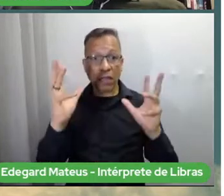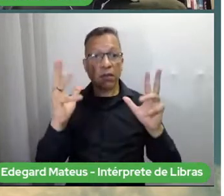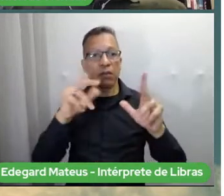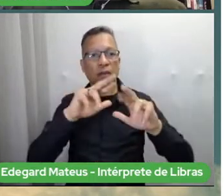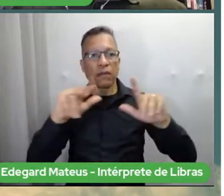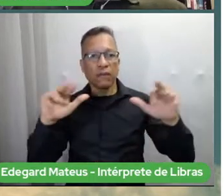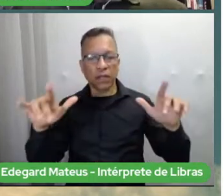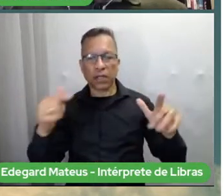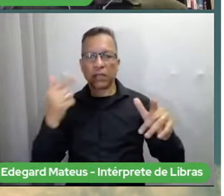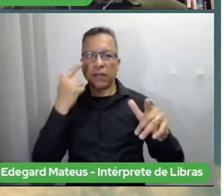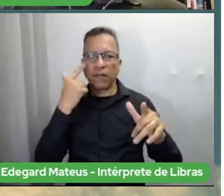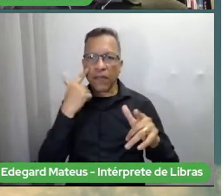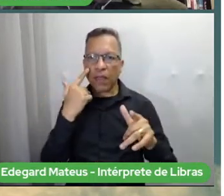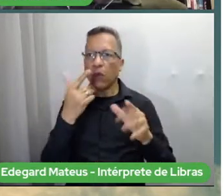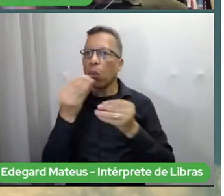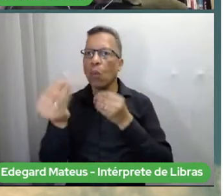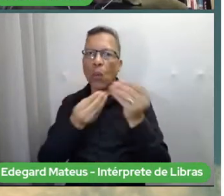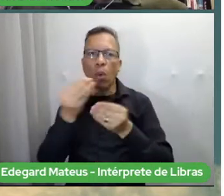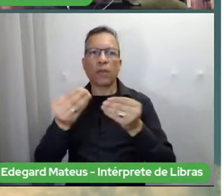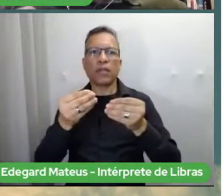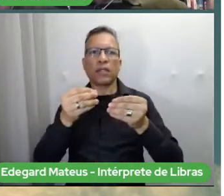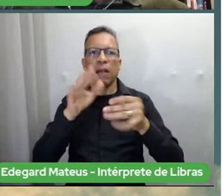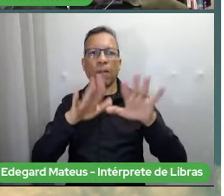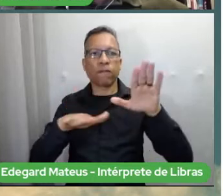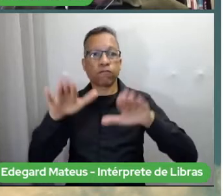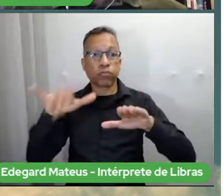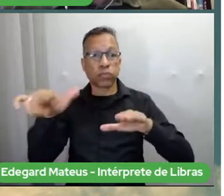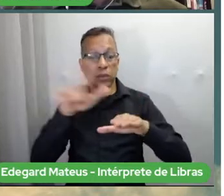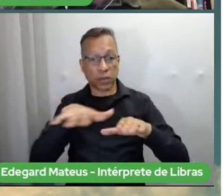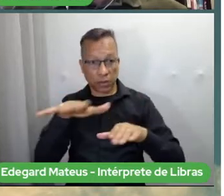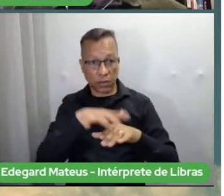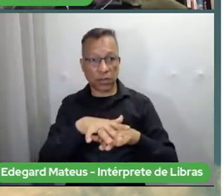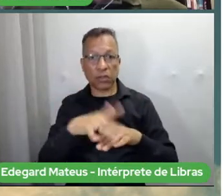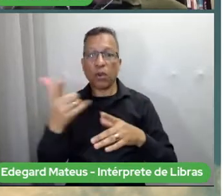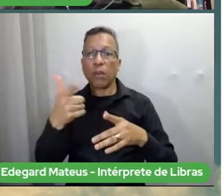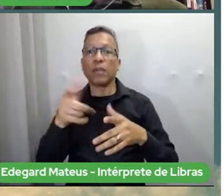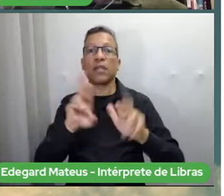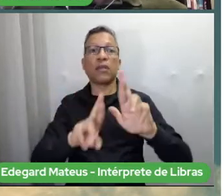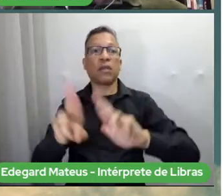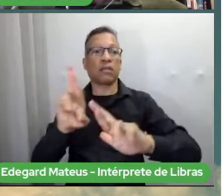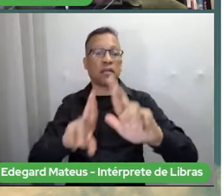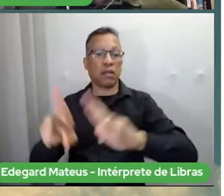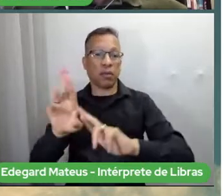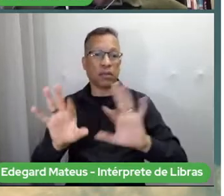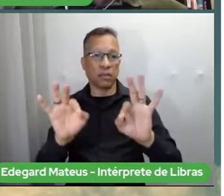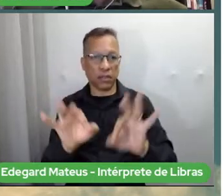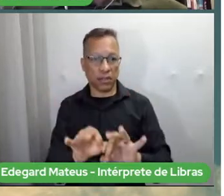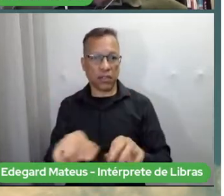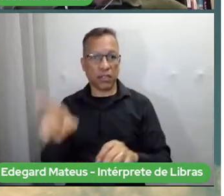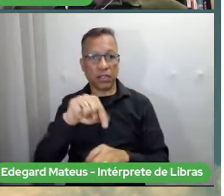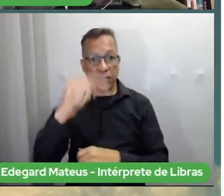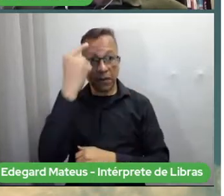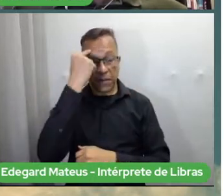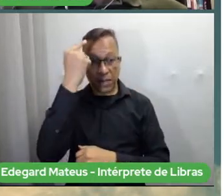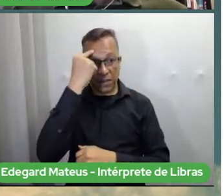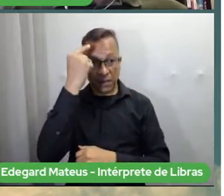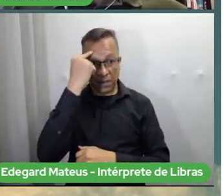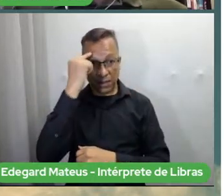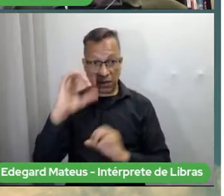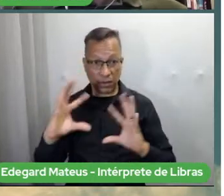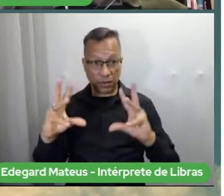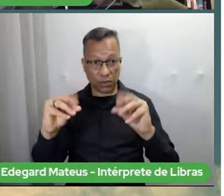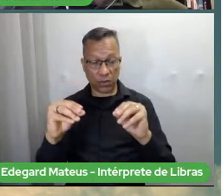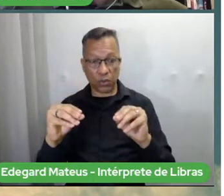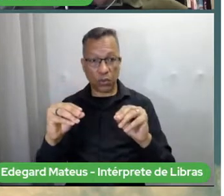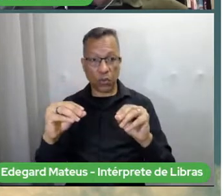mapear os fluxos do negócio, para entender como esses domínios se relacionam. E a gente vai começar a pensar nesses domínios de acordo com